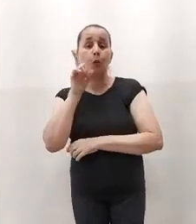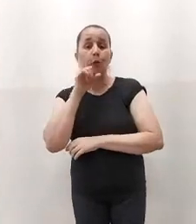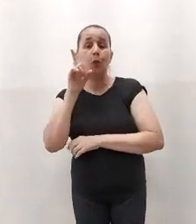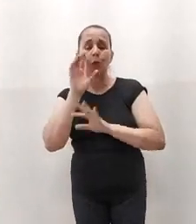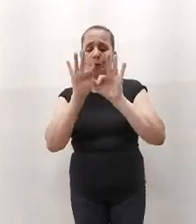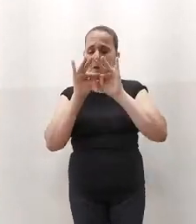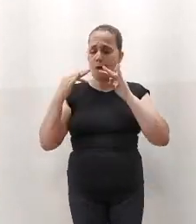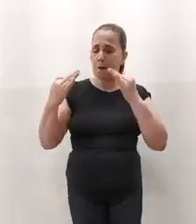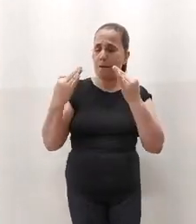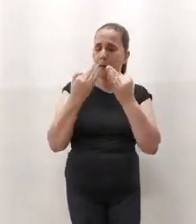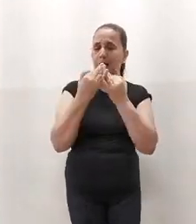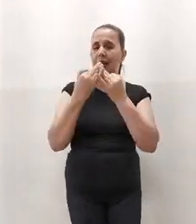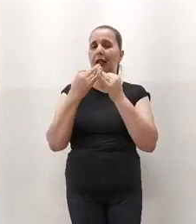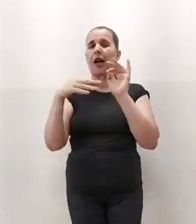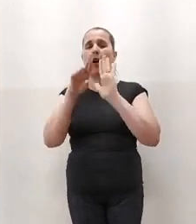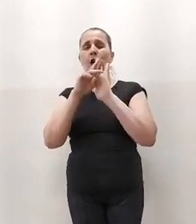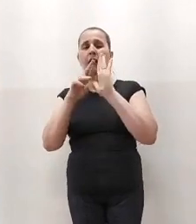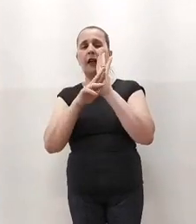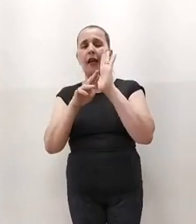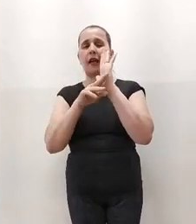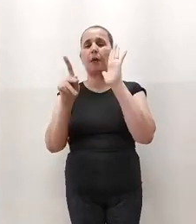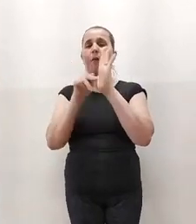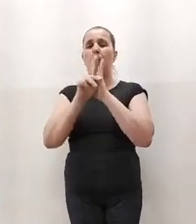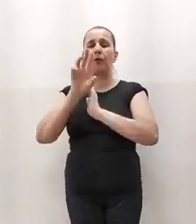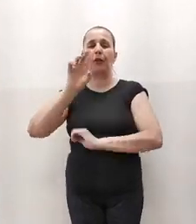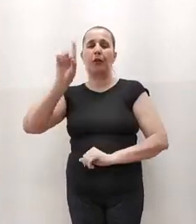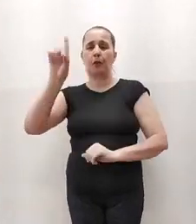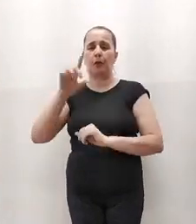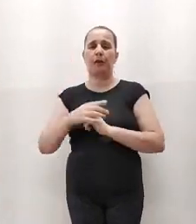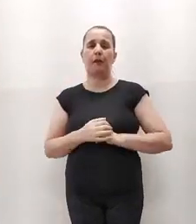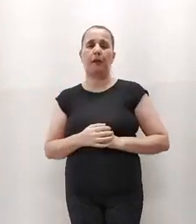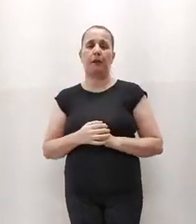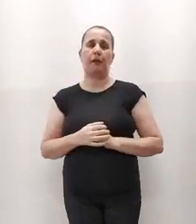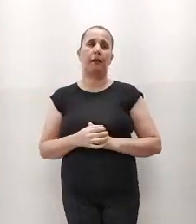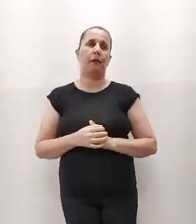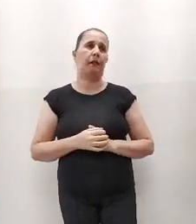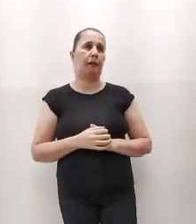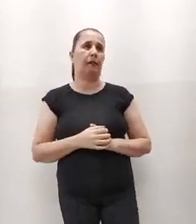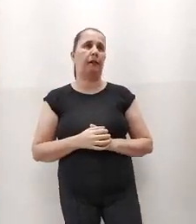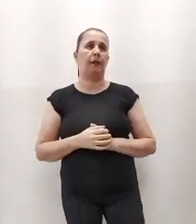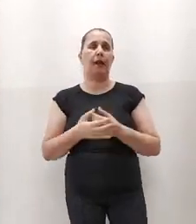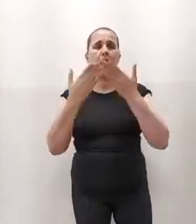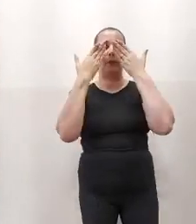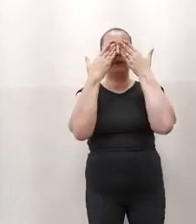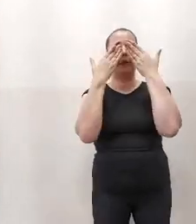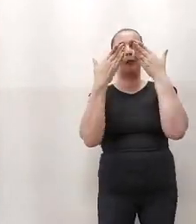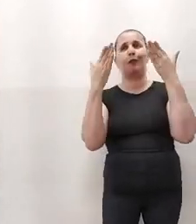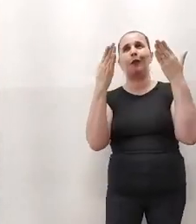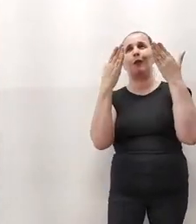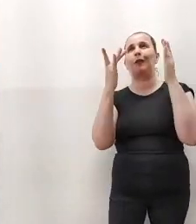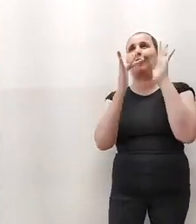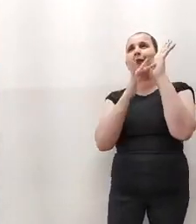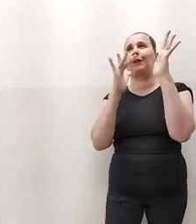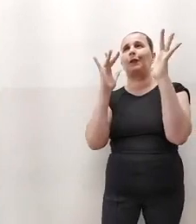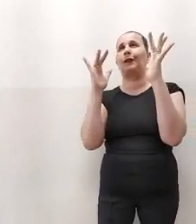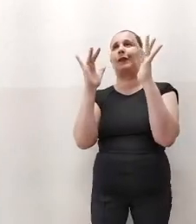uma família segundo o padrão que Ele quer. Oh Deus, abre os nossos olhos, Jesus.